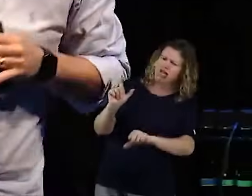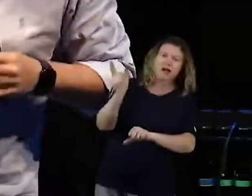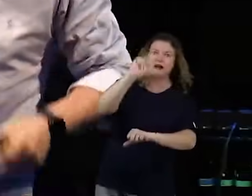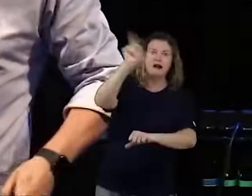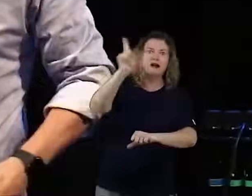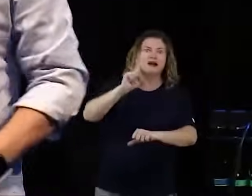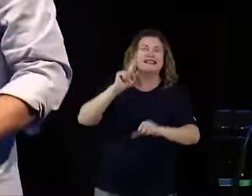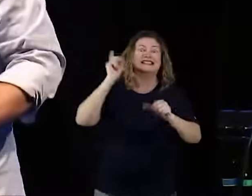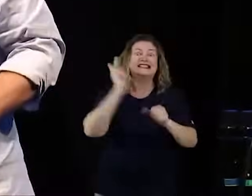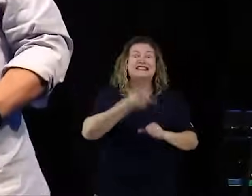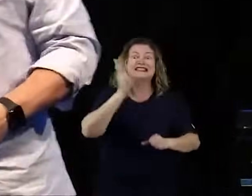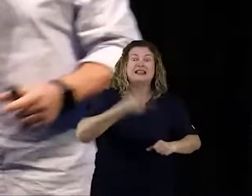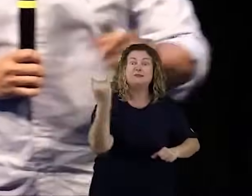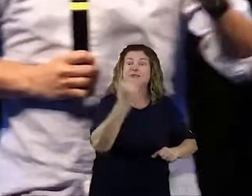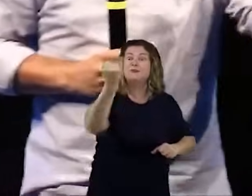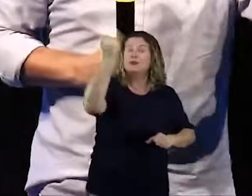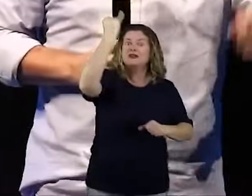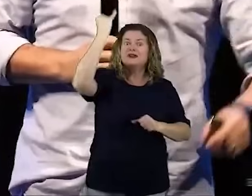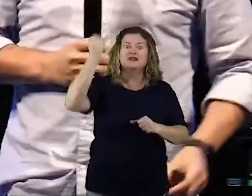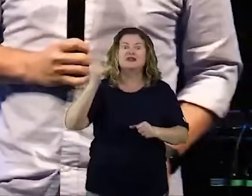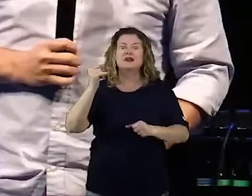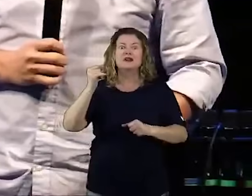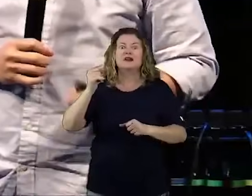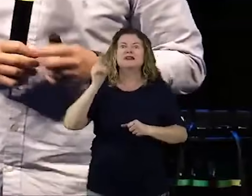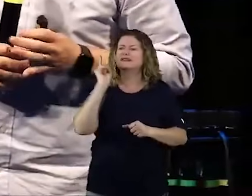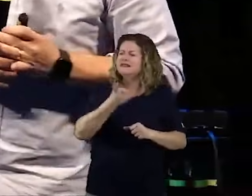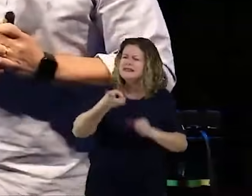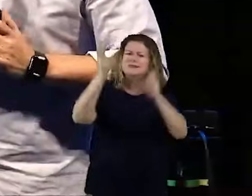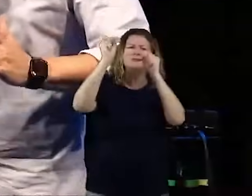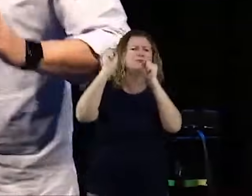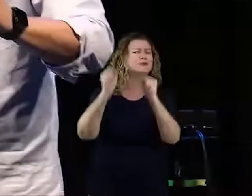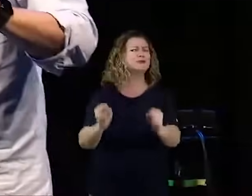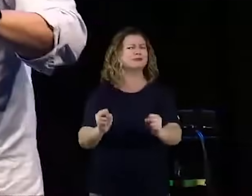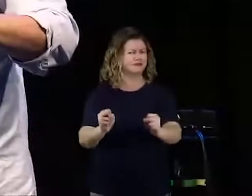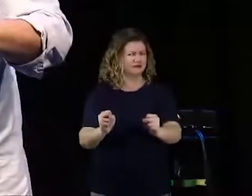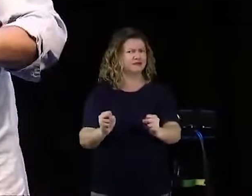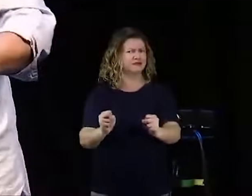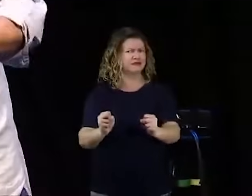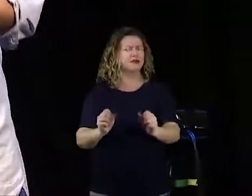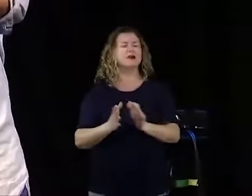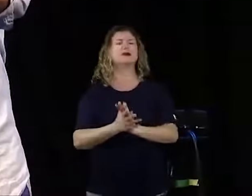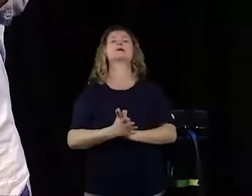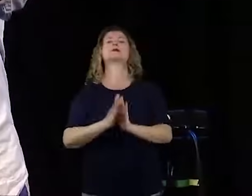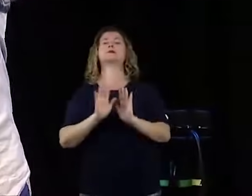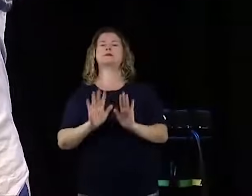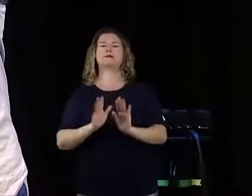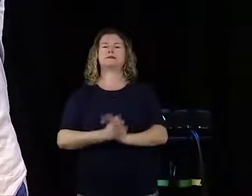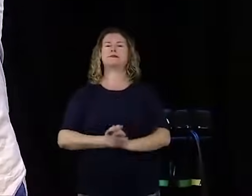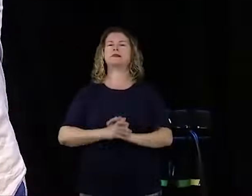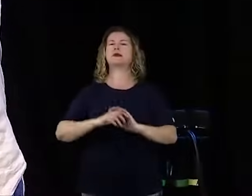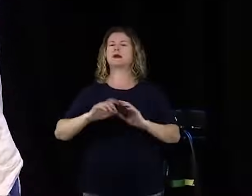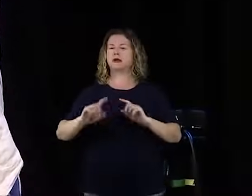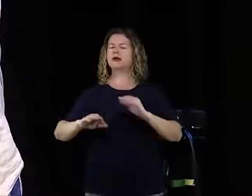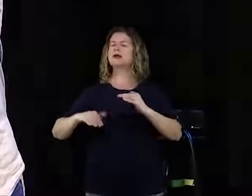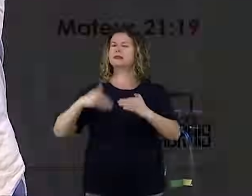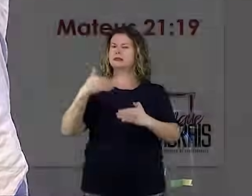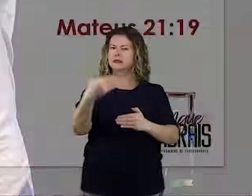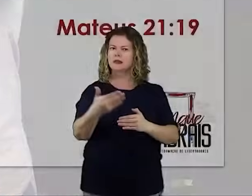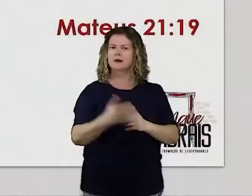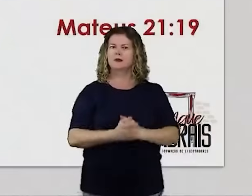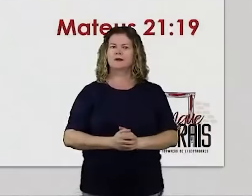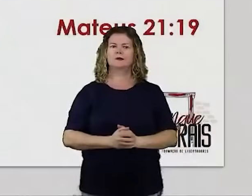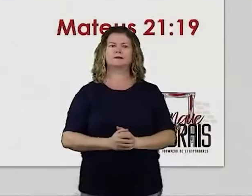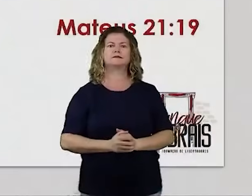volta vazia número 12 ainda então decretou lhe nunca mais Produza